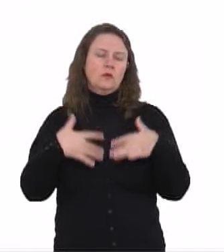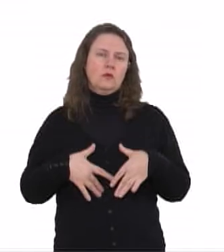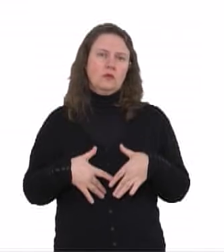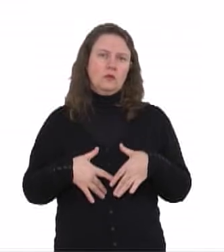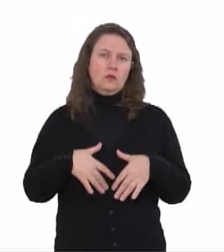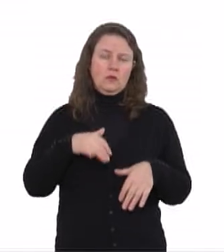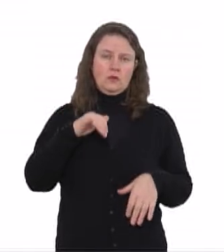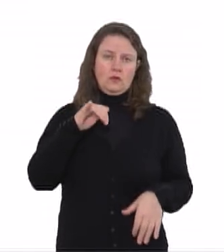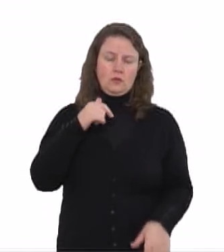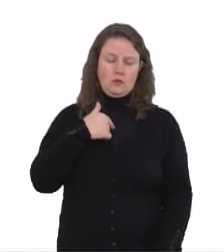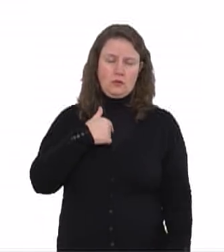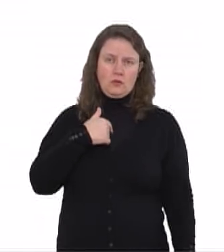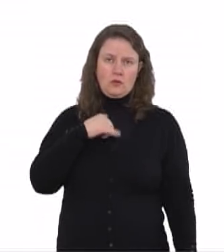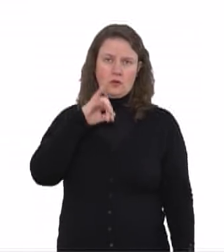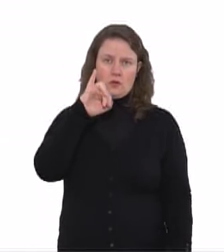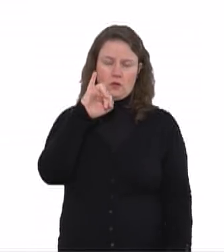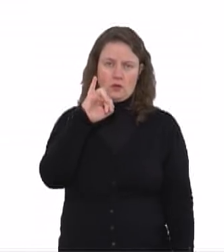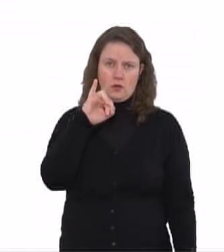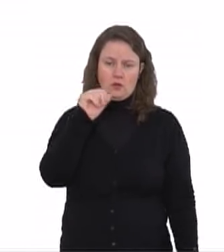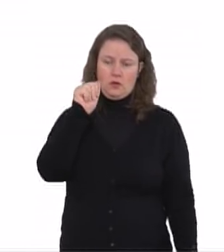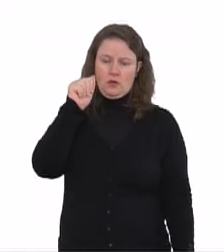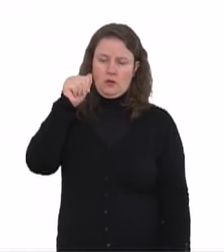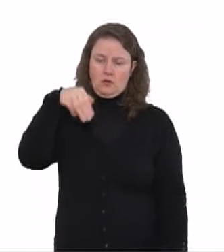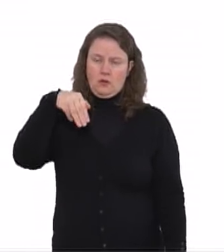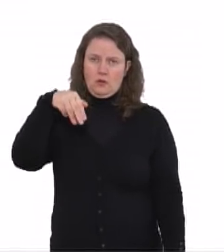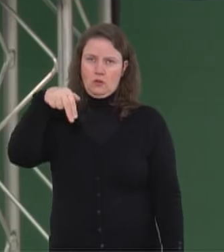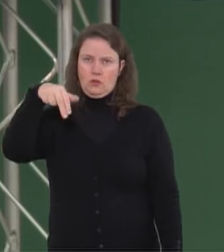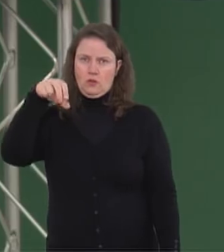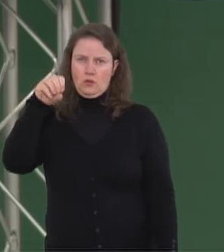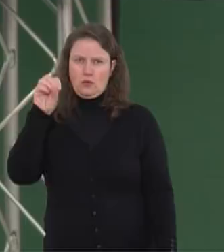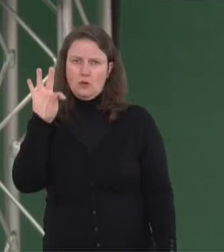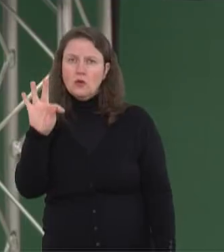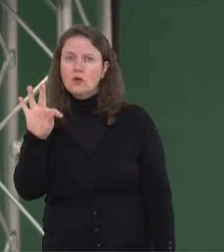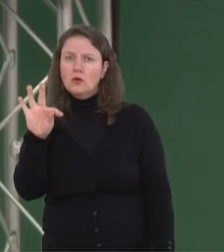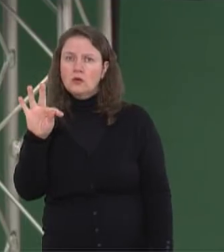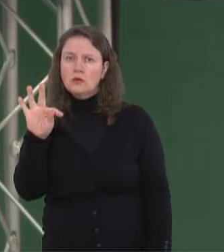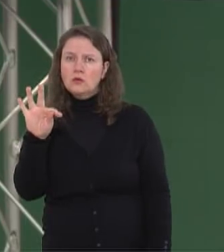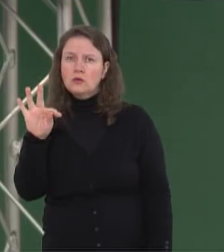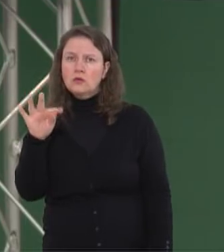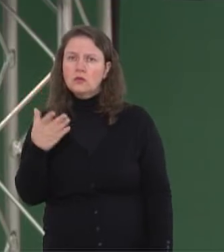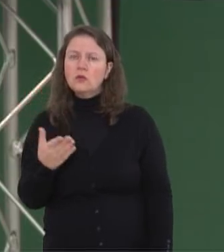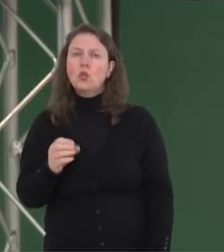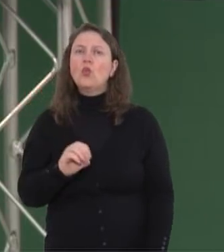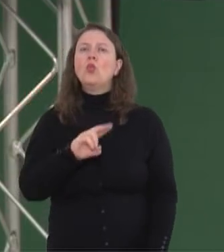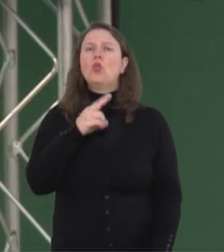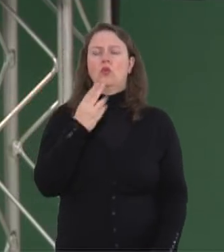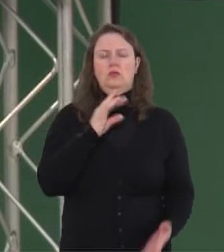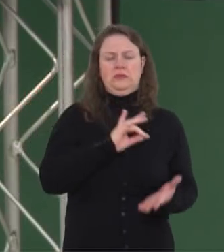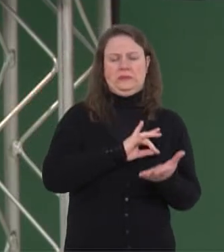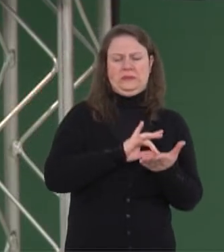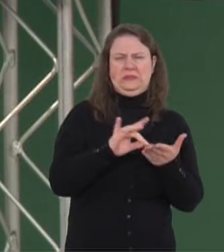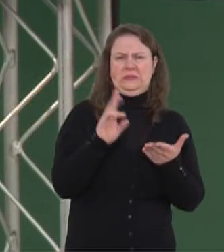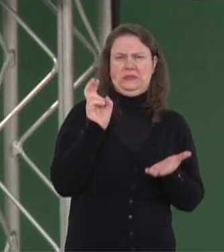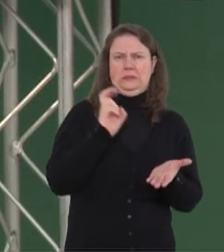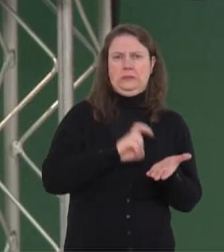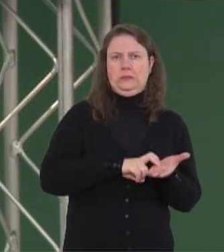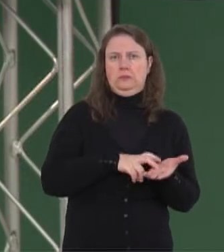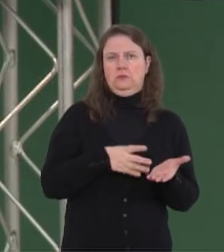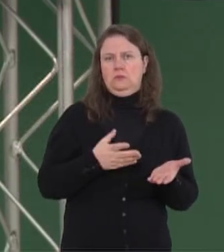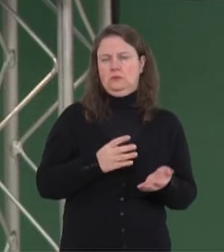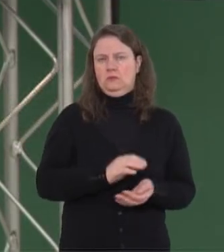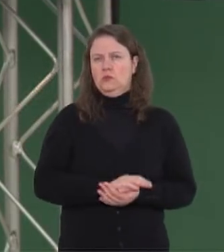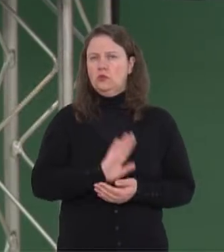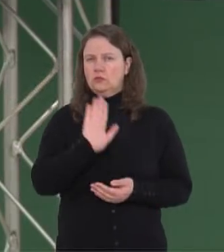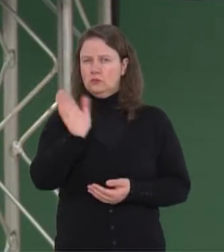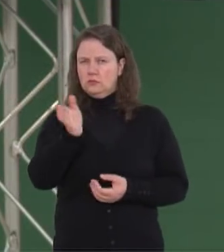I'm not a morning person? Que ele adora as manhãs ou que ele não gosta das manhãs? Nós